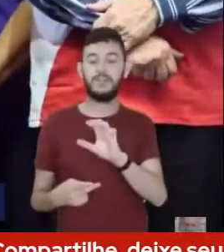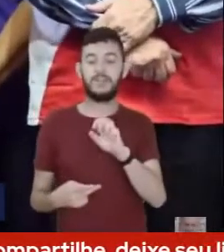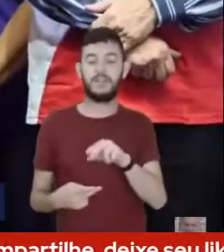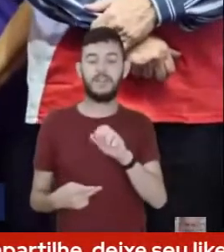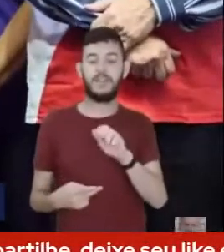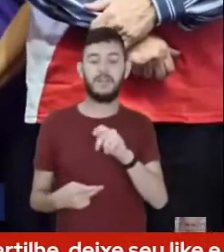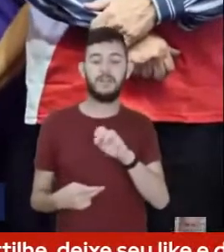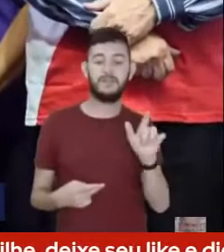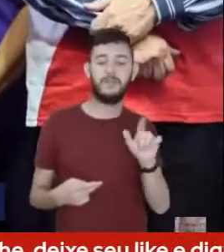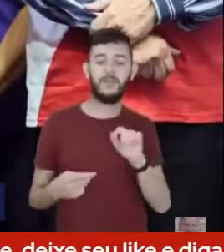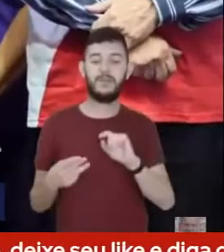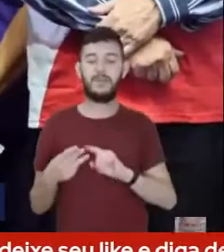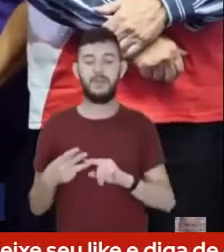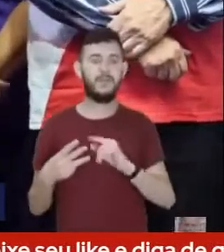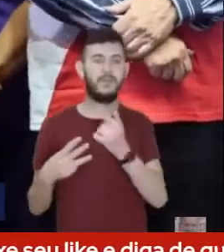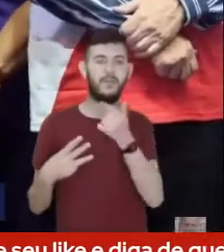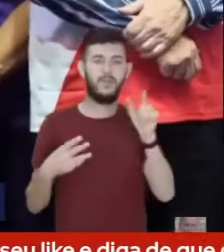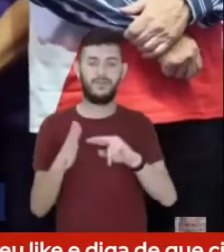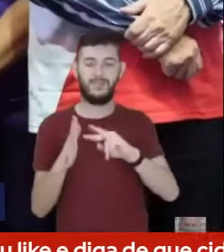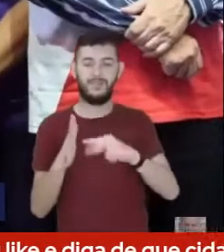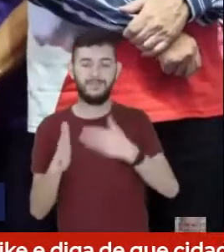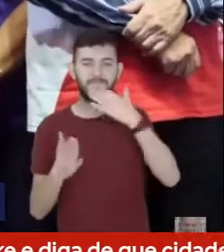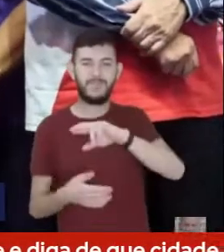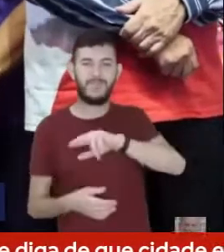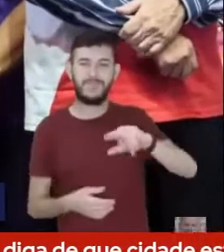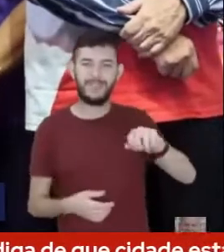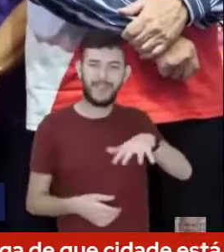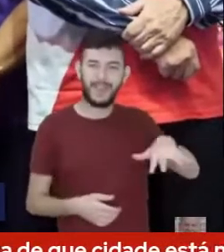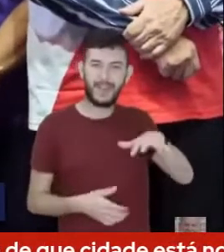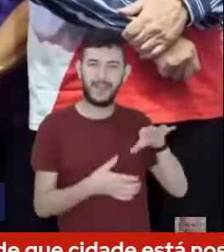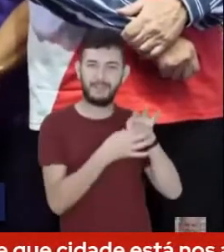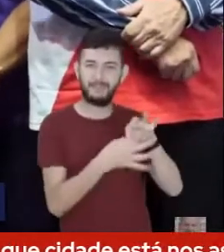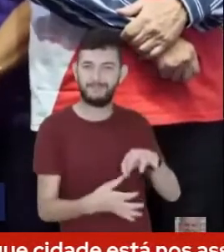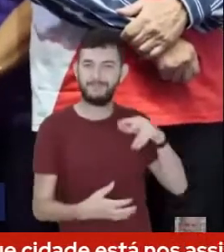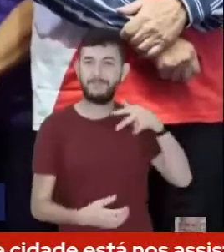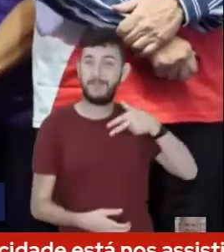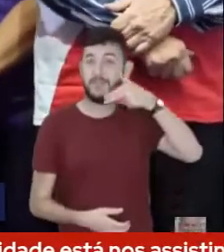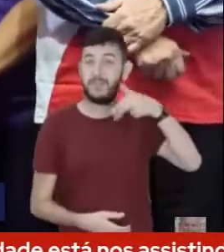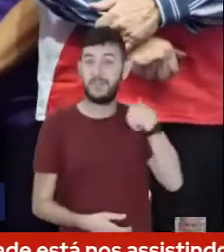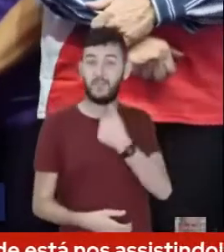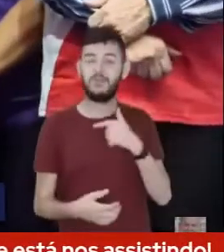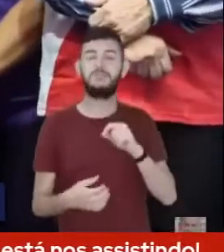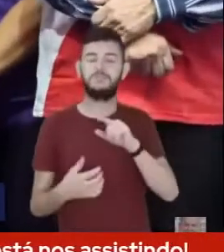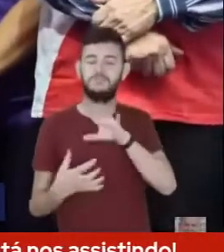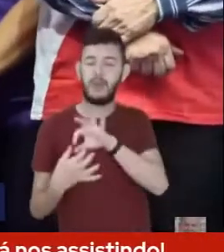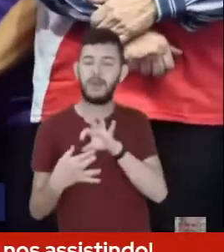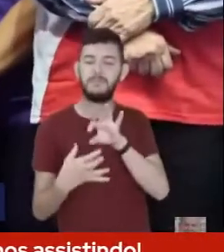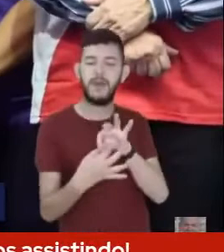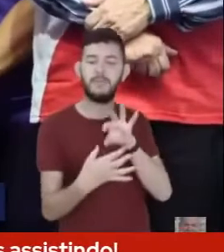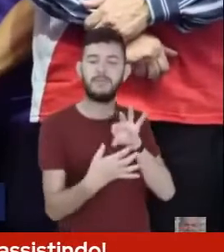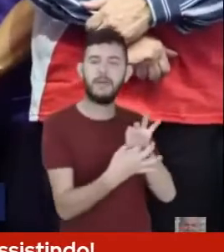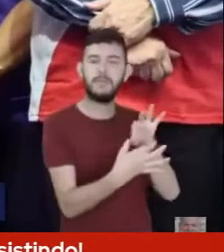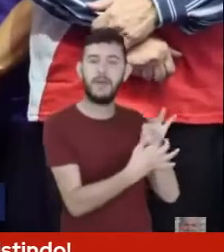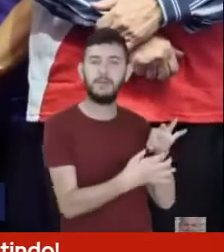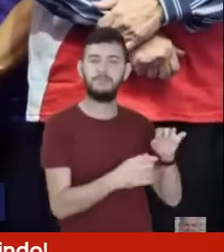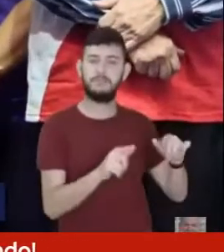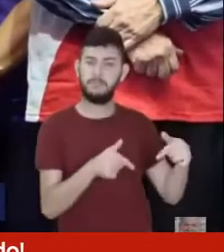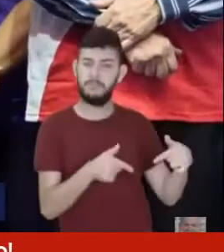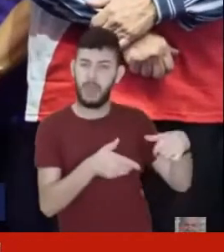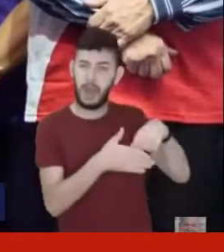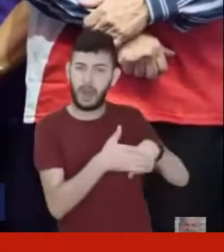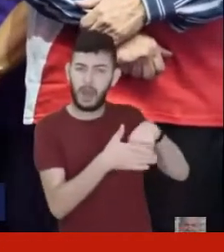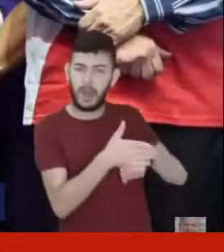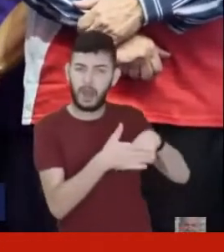UGT, junto com os demais colegas, vamos lutar para manter a nossa luta por